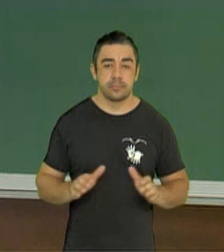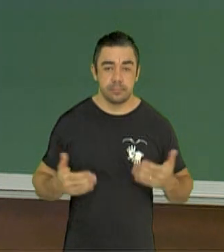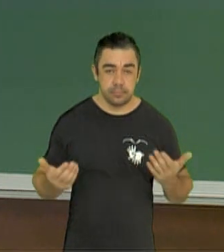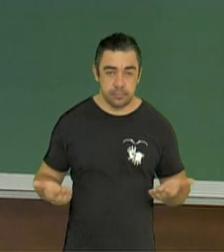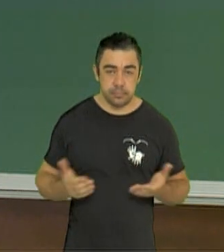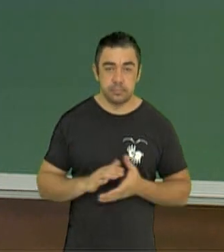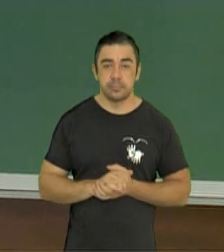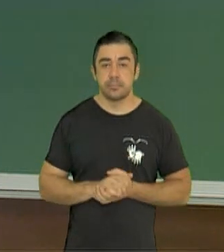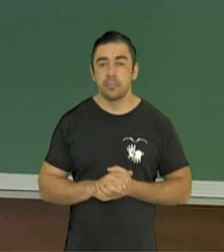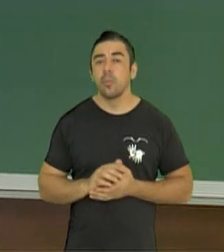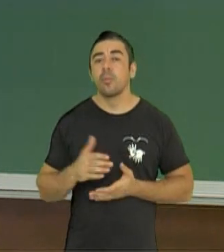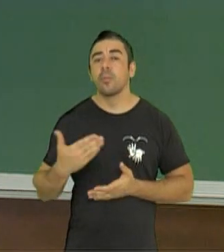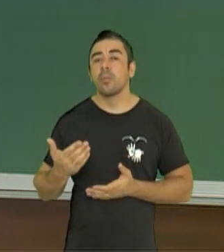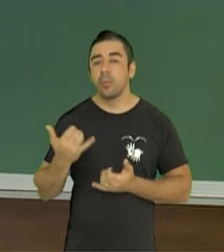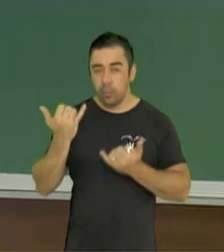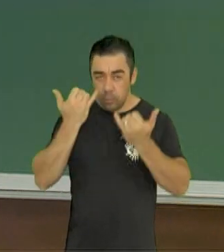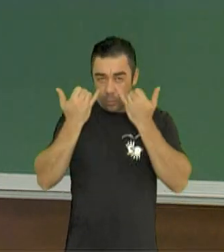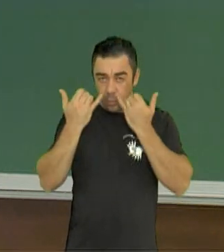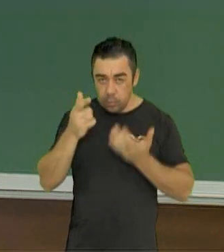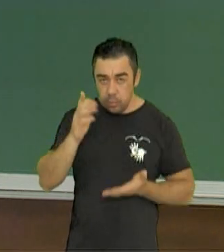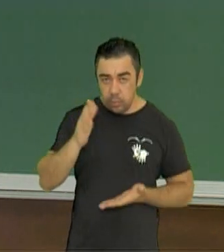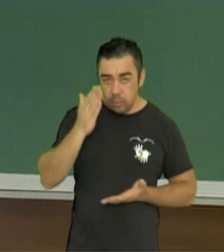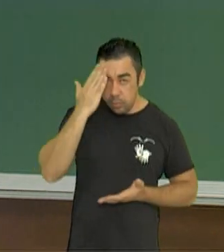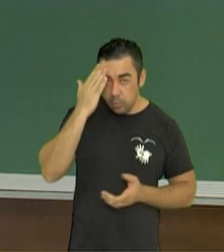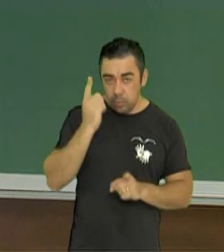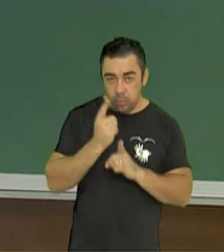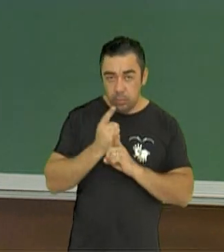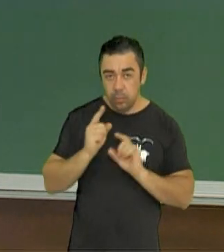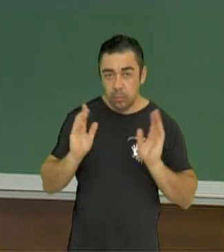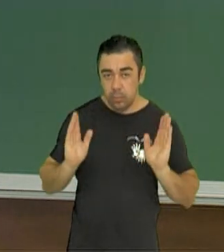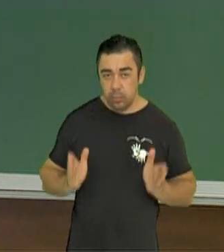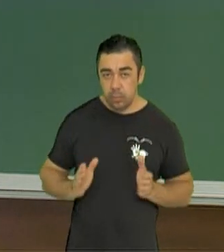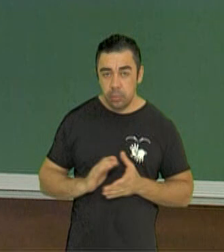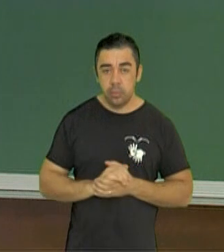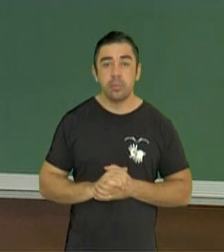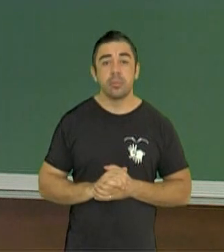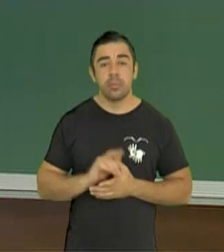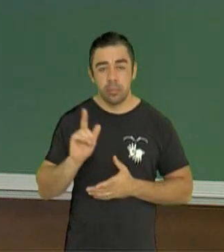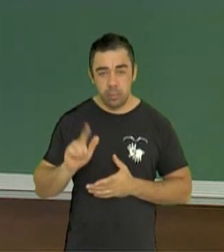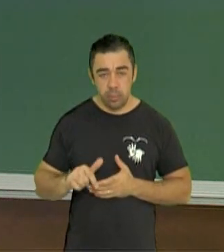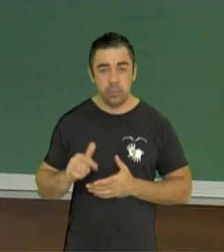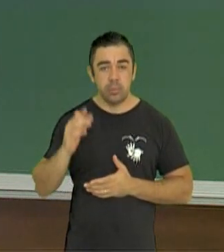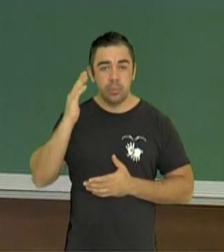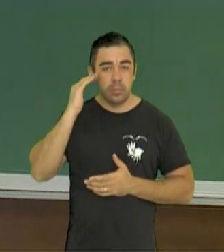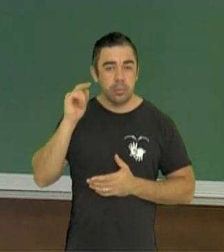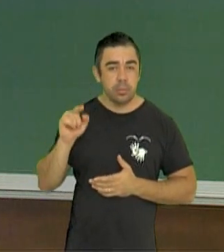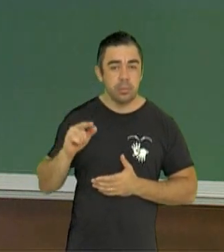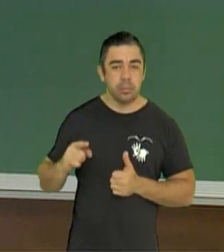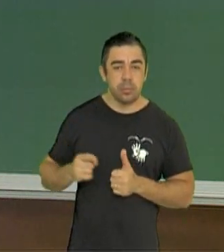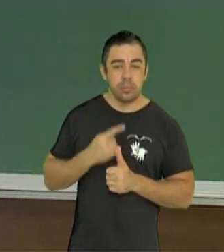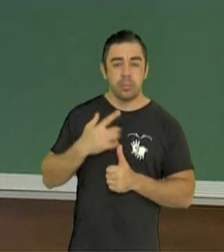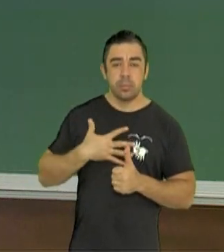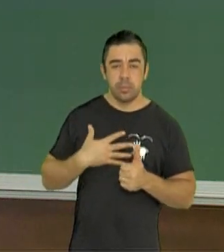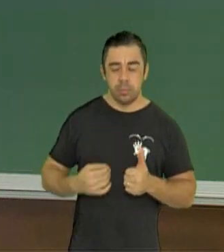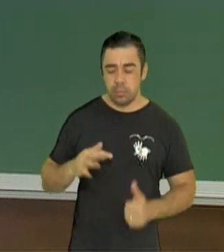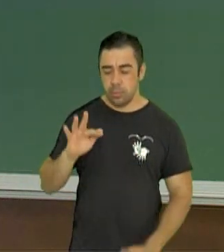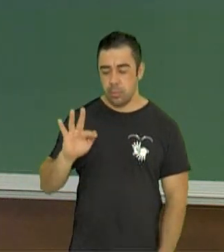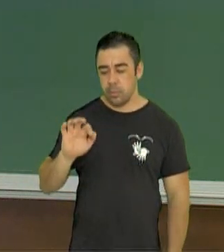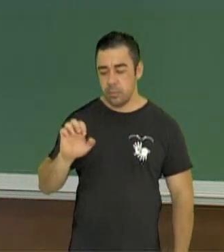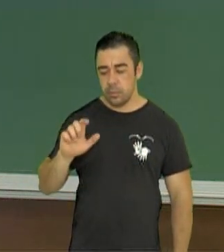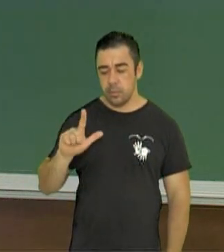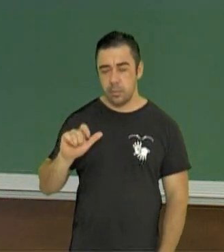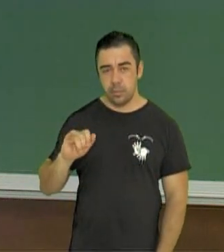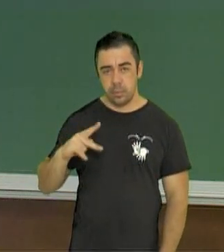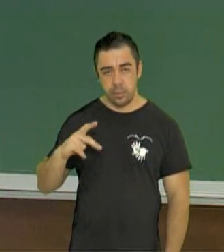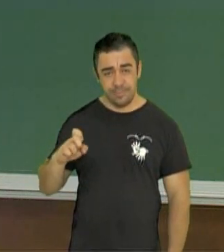Então, que informação é essa? Você já descobriu? A notícia de que seu primeiro filho, Felipe, nascera